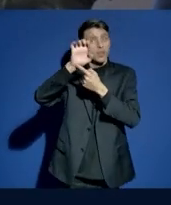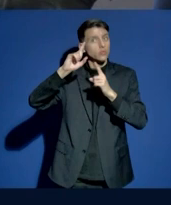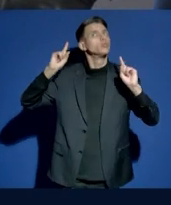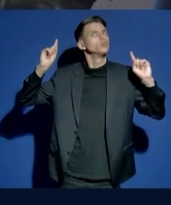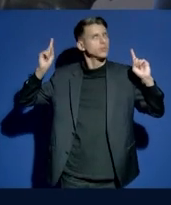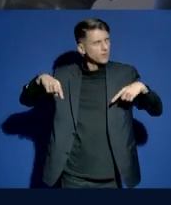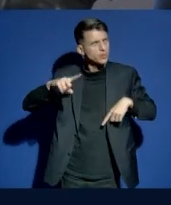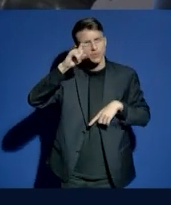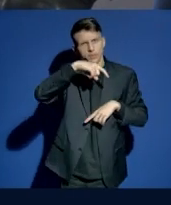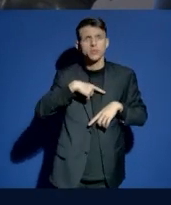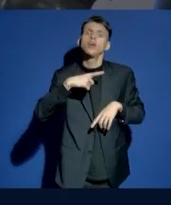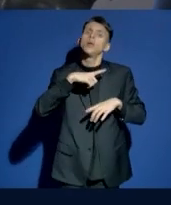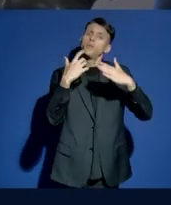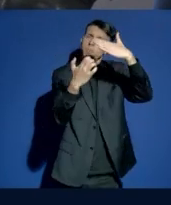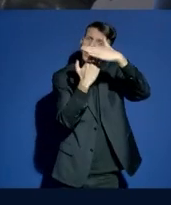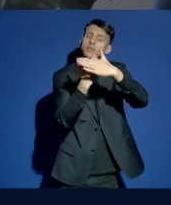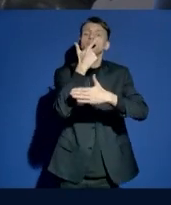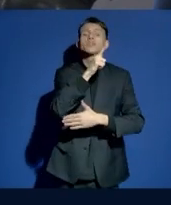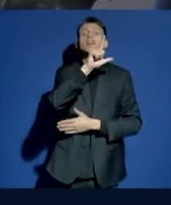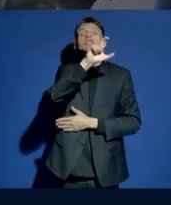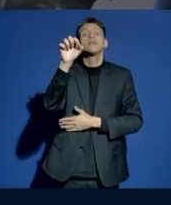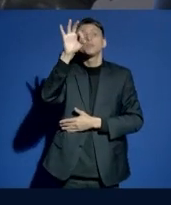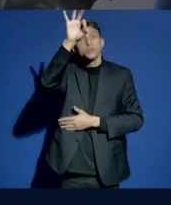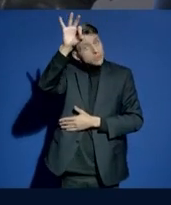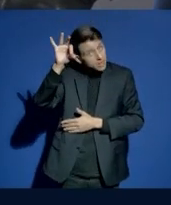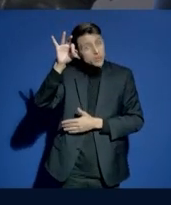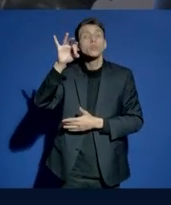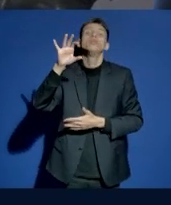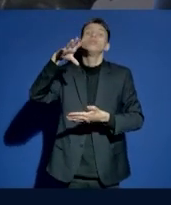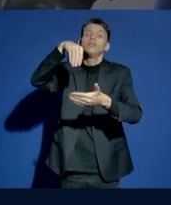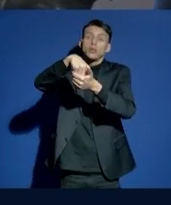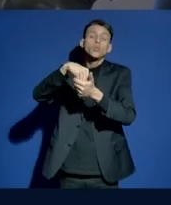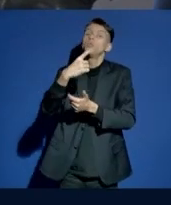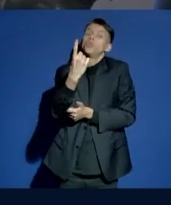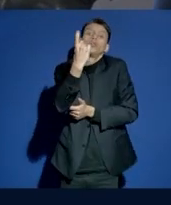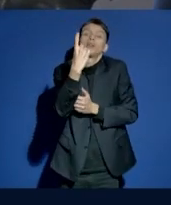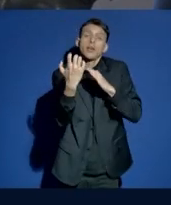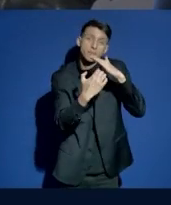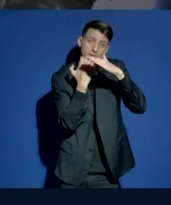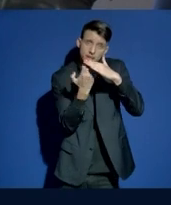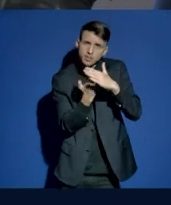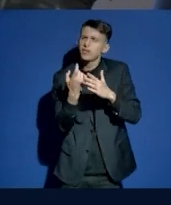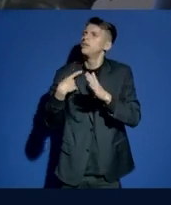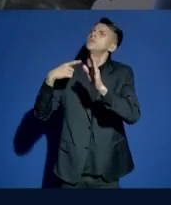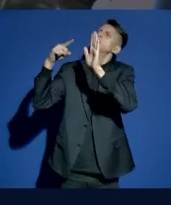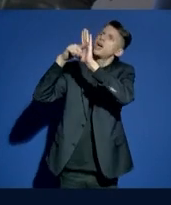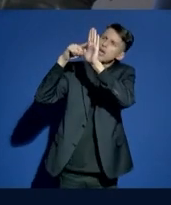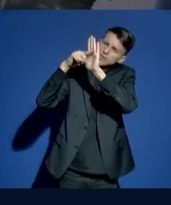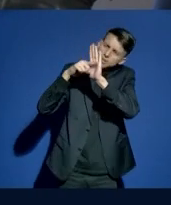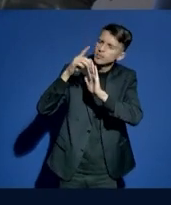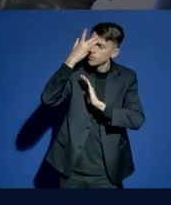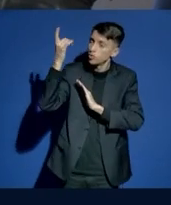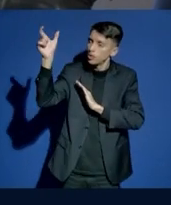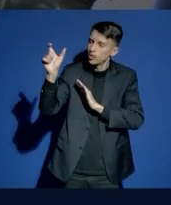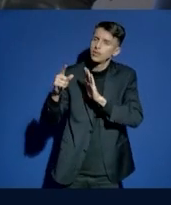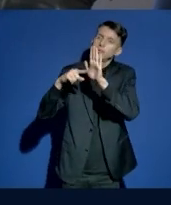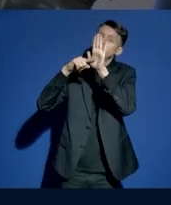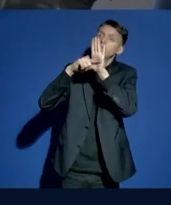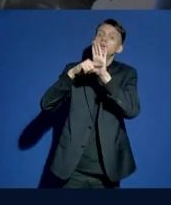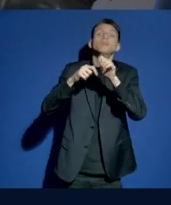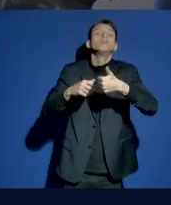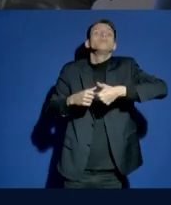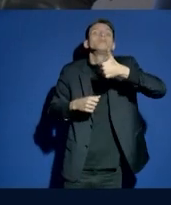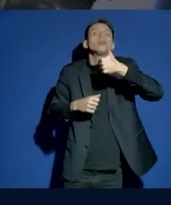tem 100%, né, atingido lá dentro das auditorias dos diretos, e fomos a primeira